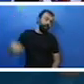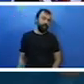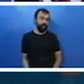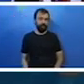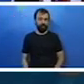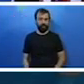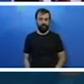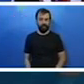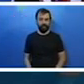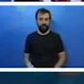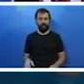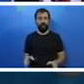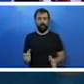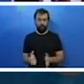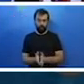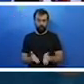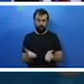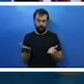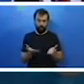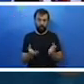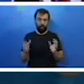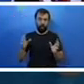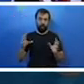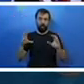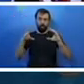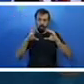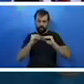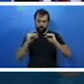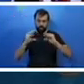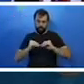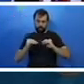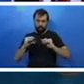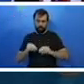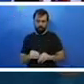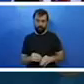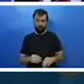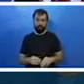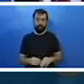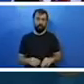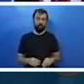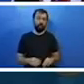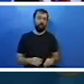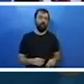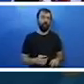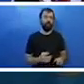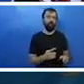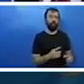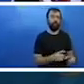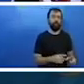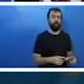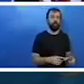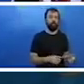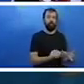E vamos fazer um resuminho da aula. Isso aqui, pessoal, são causas e consequências da Inconfidência